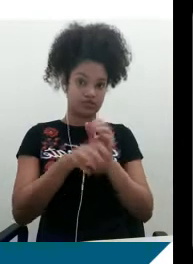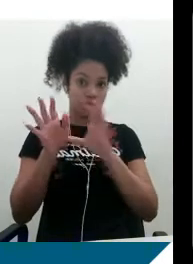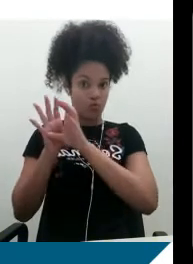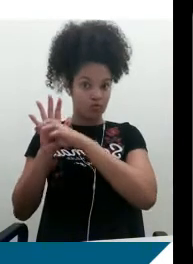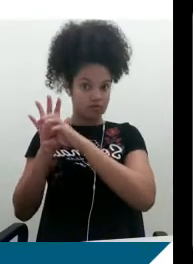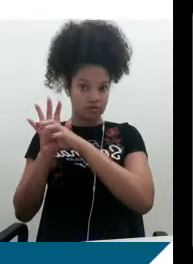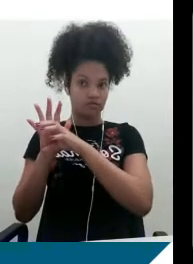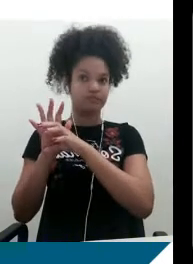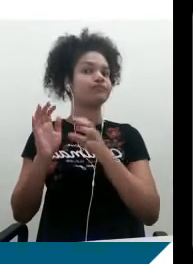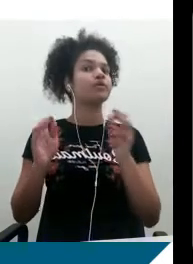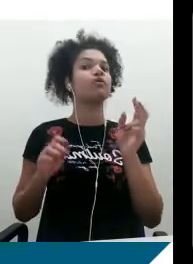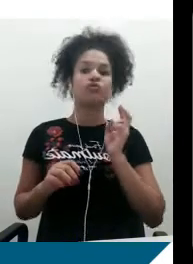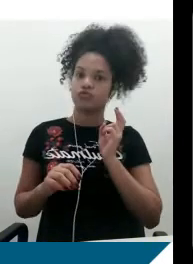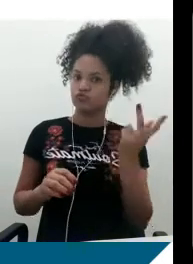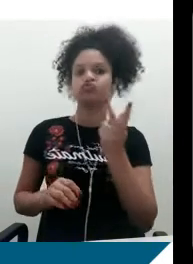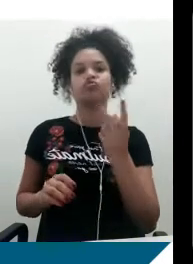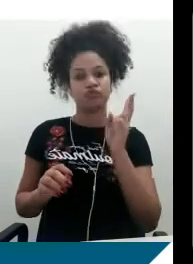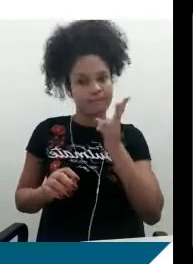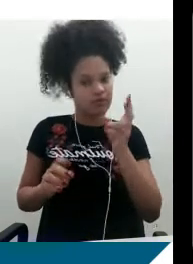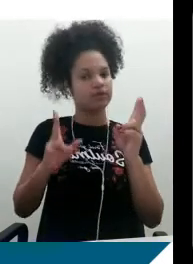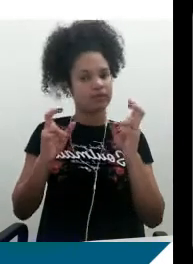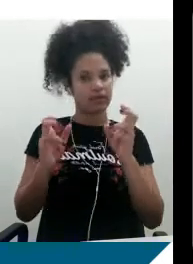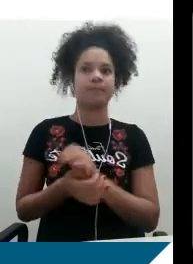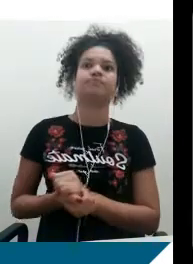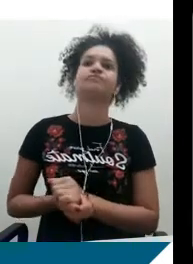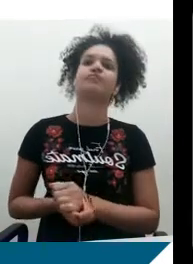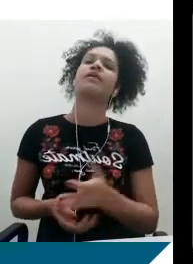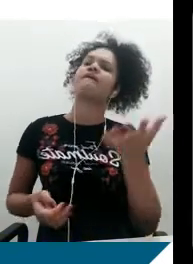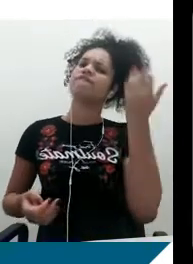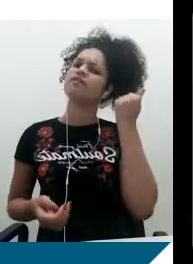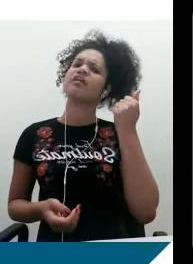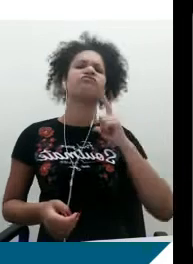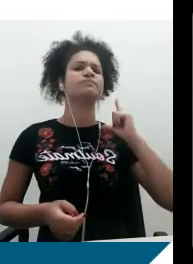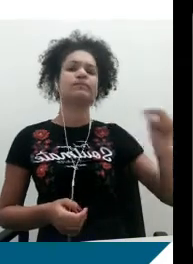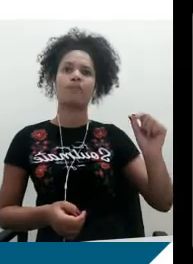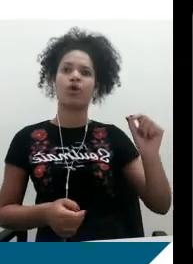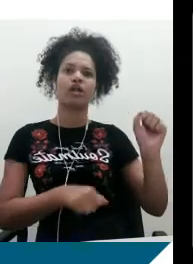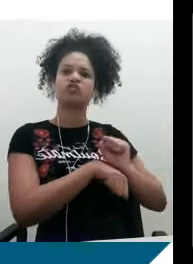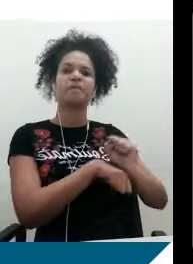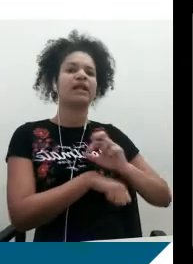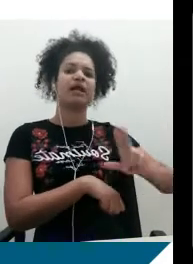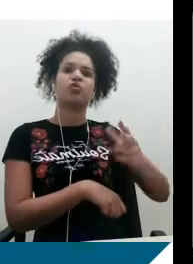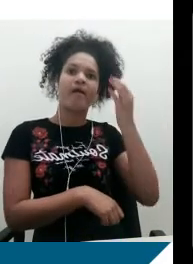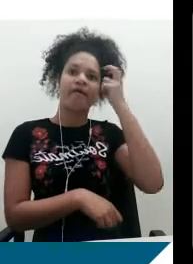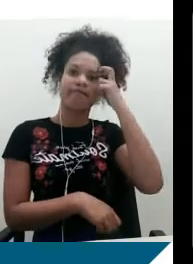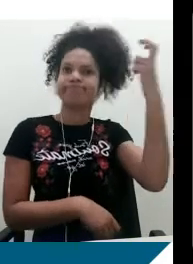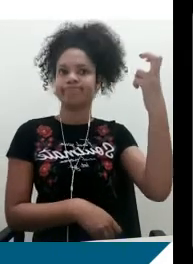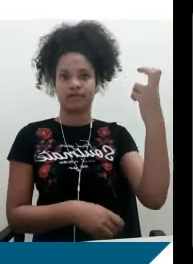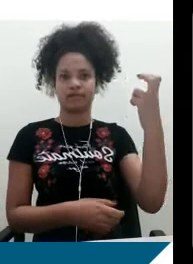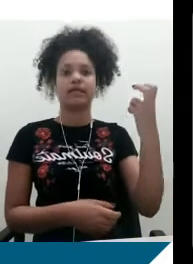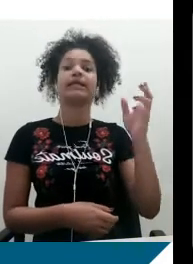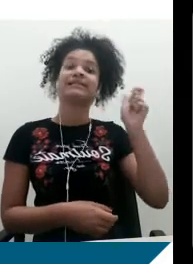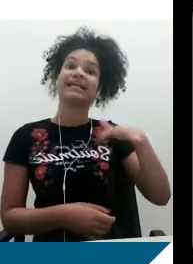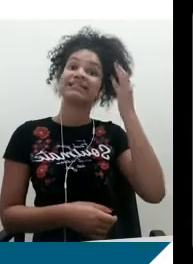conceitual, ambas também do mesmo tema. Vamos lá. Vem, vamos embora, que esperar não é saber. Quem sabe faz